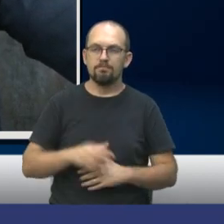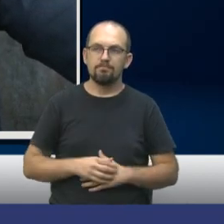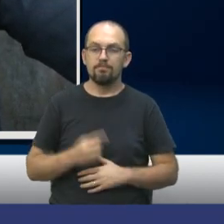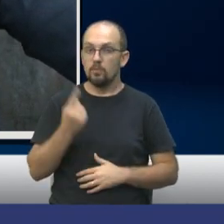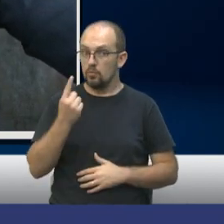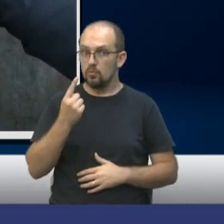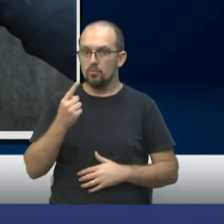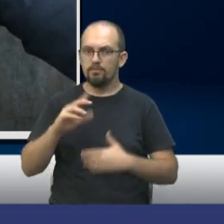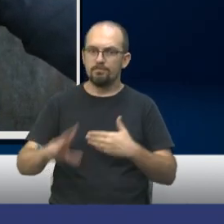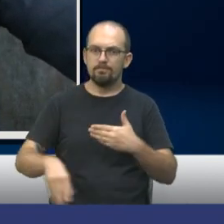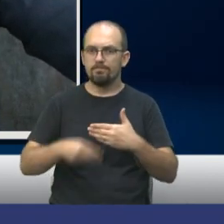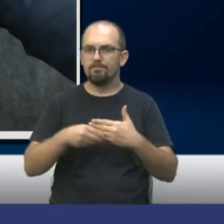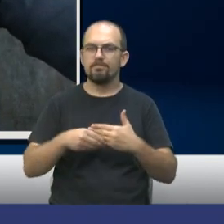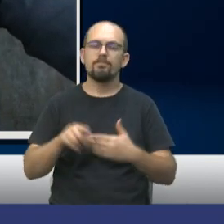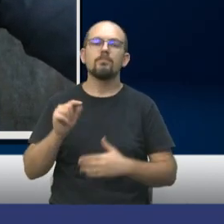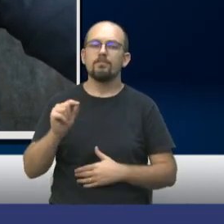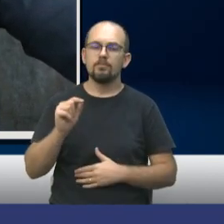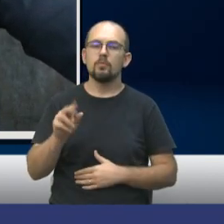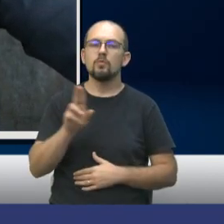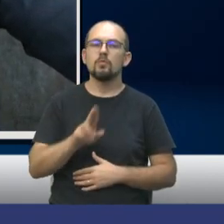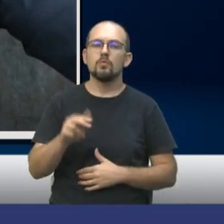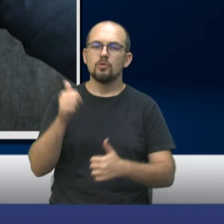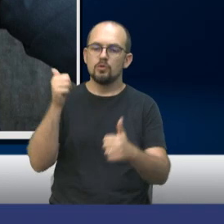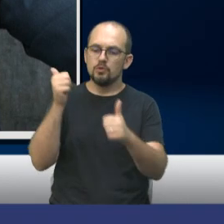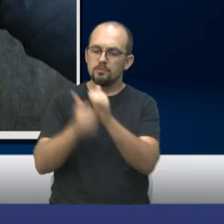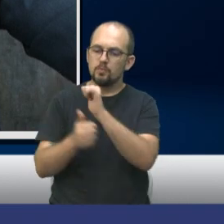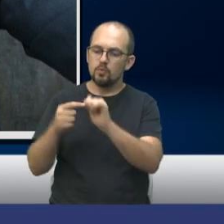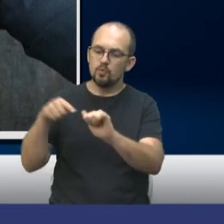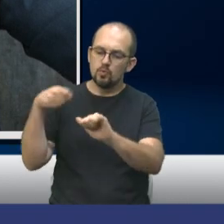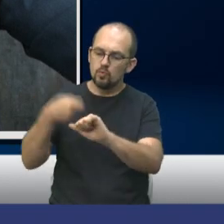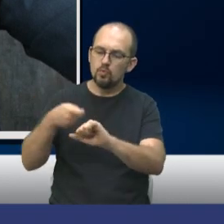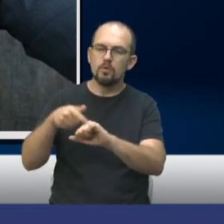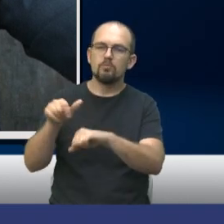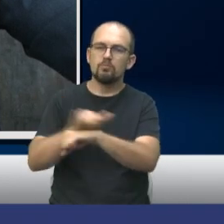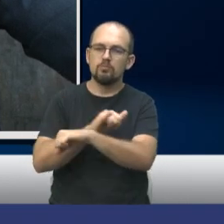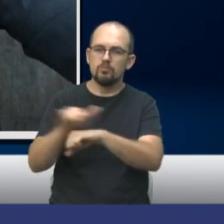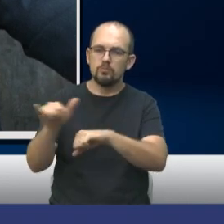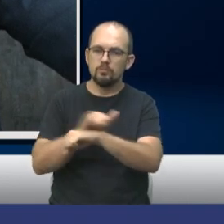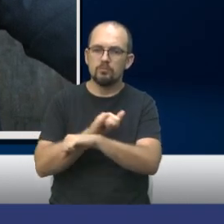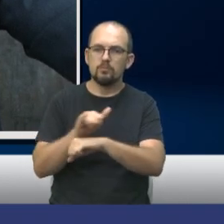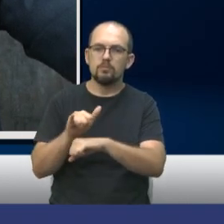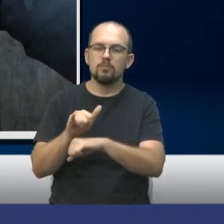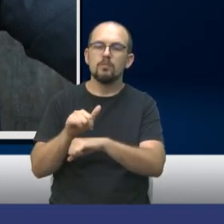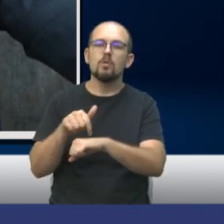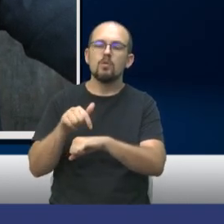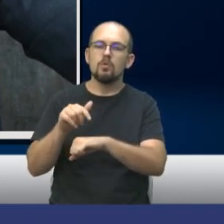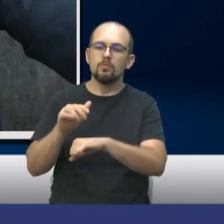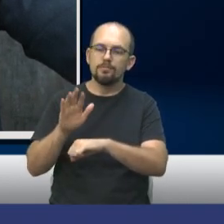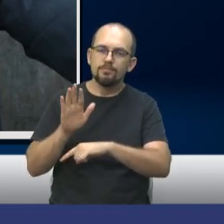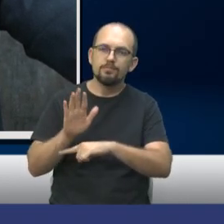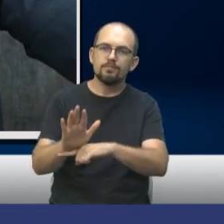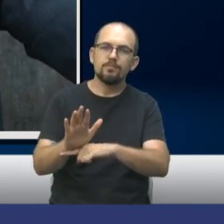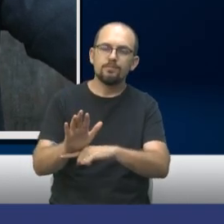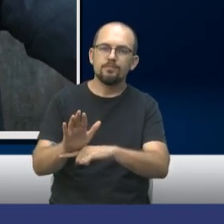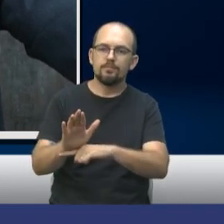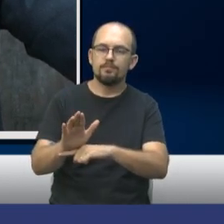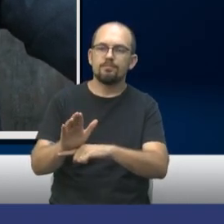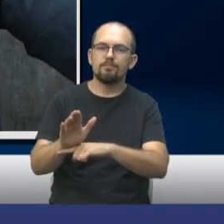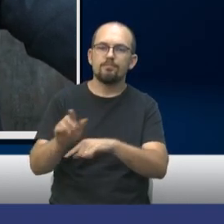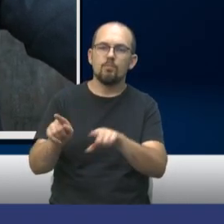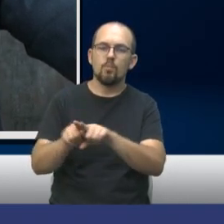deles é usar o esporte como uma grande ferramenta, uma forte ferramenta em prol para ajudar a